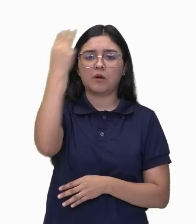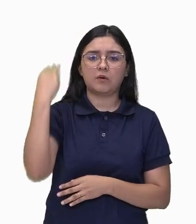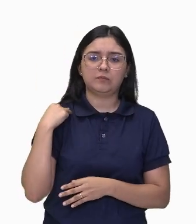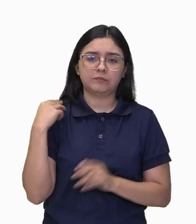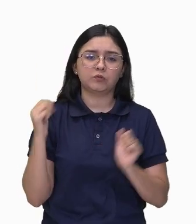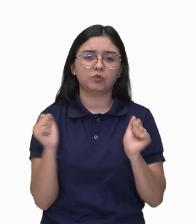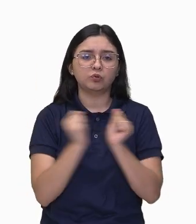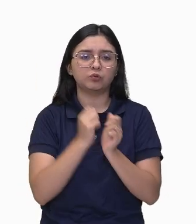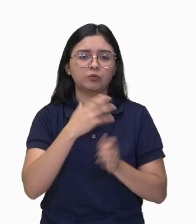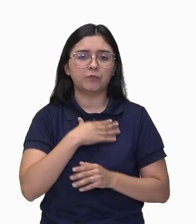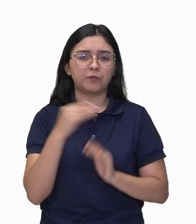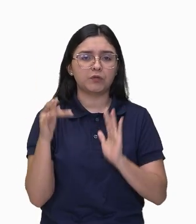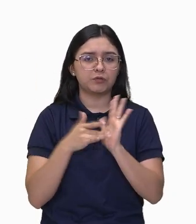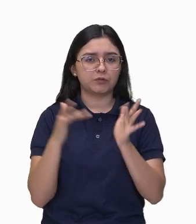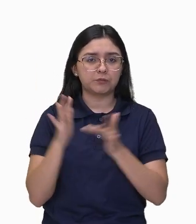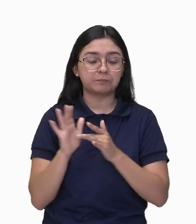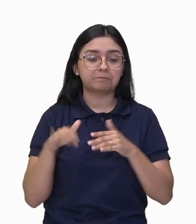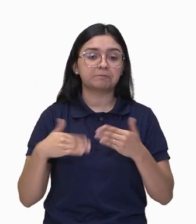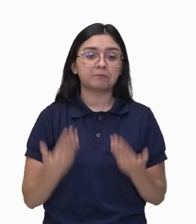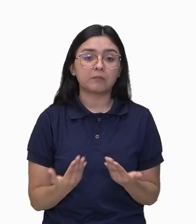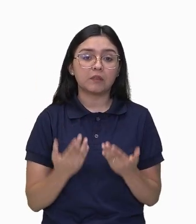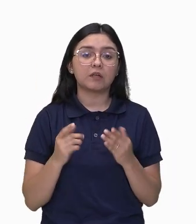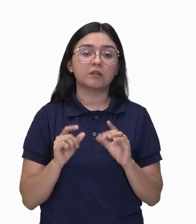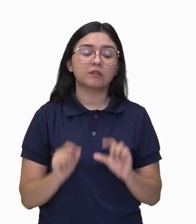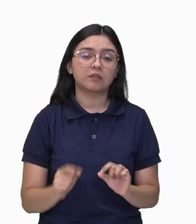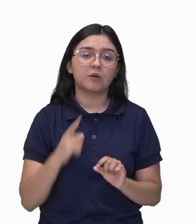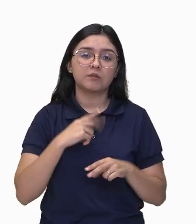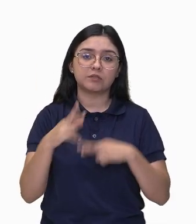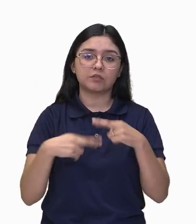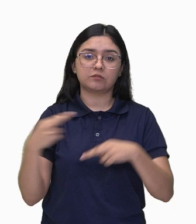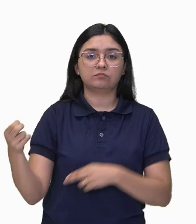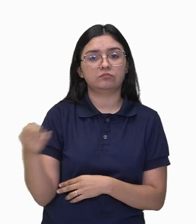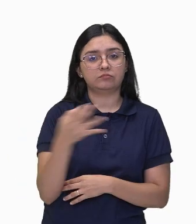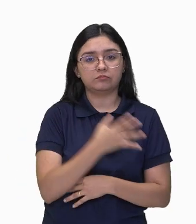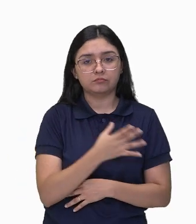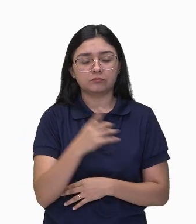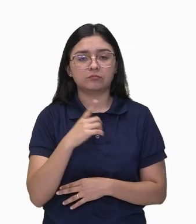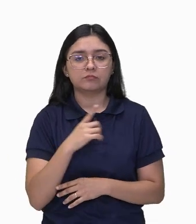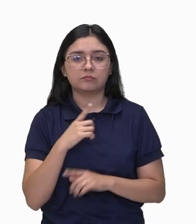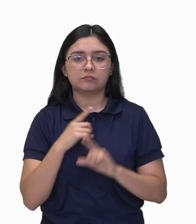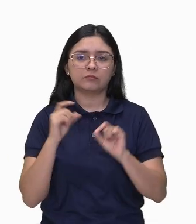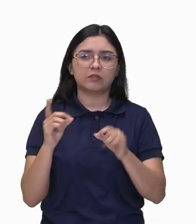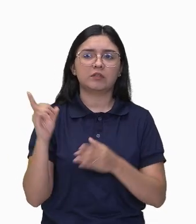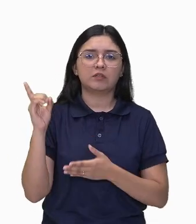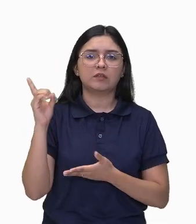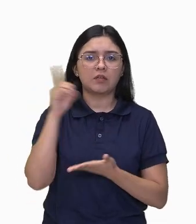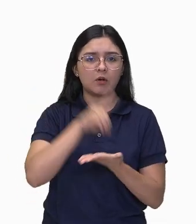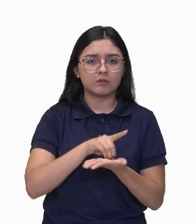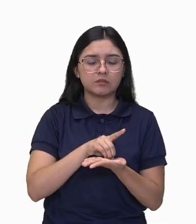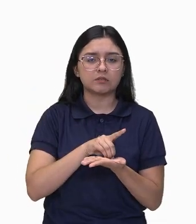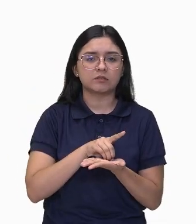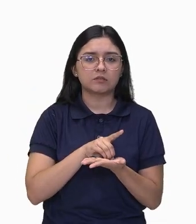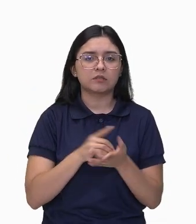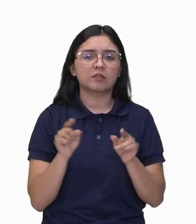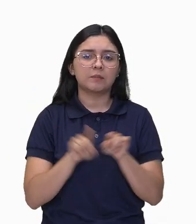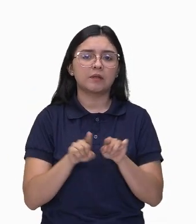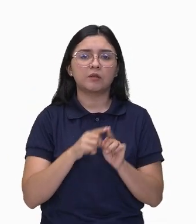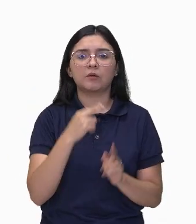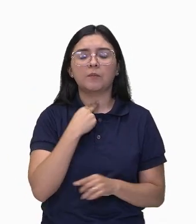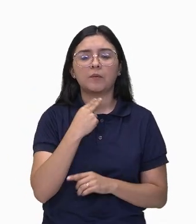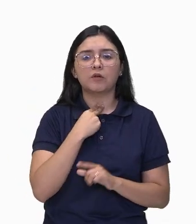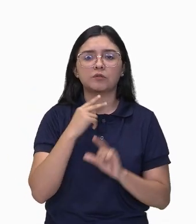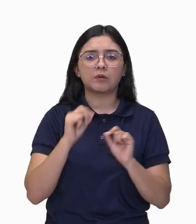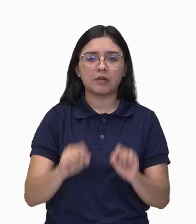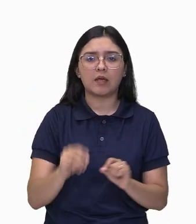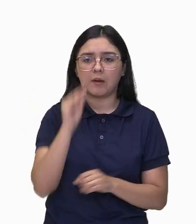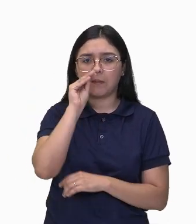falei para vocês, ao mesmo tempo que esse renascimento, ele bate no teocentrismo, ele não pode simplesmente